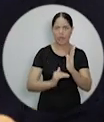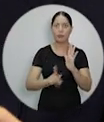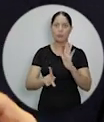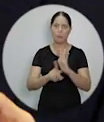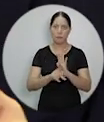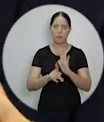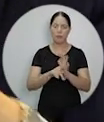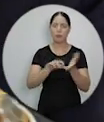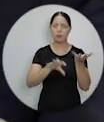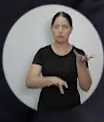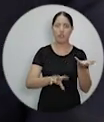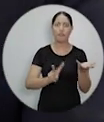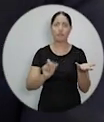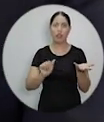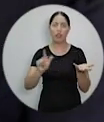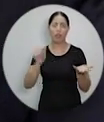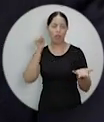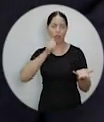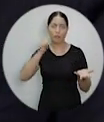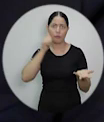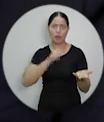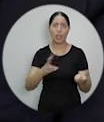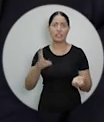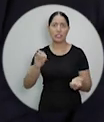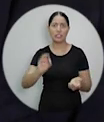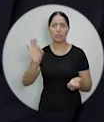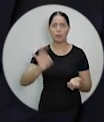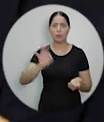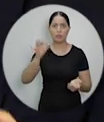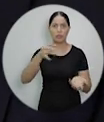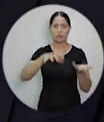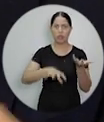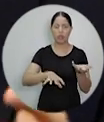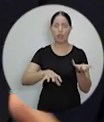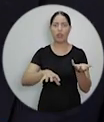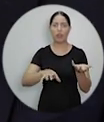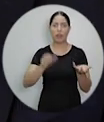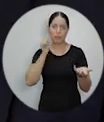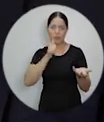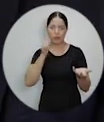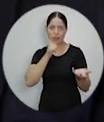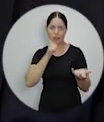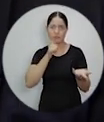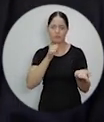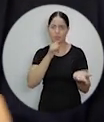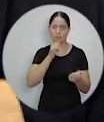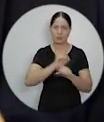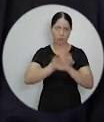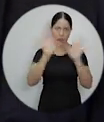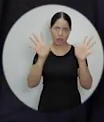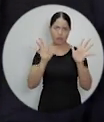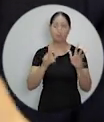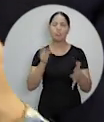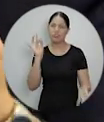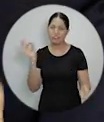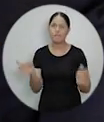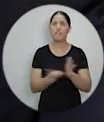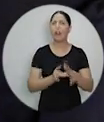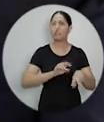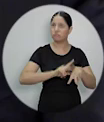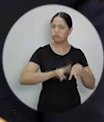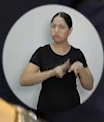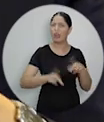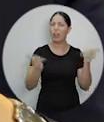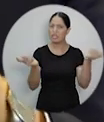do Congresso Nacional seria destinado às mulheres. 30% do Congresso destinado às mulheres, por exemplo, levaria mais